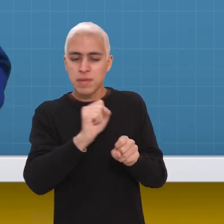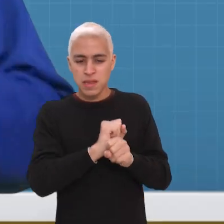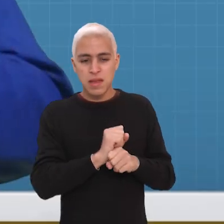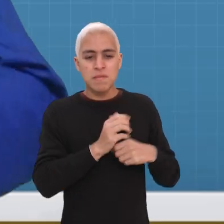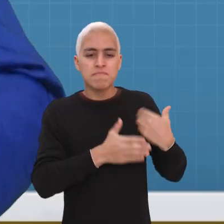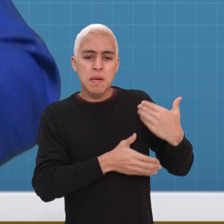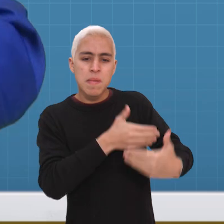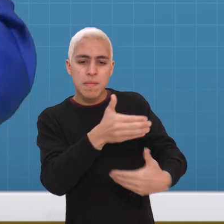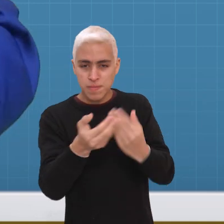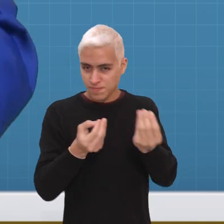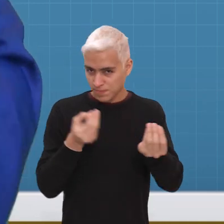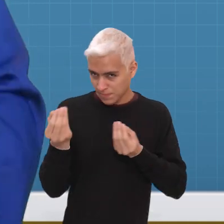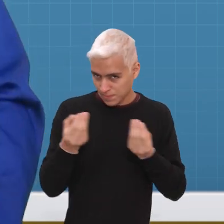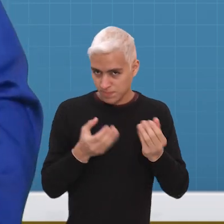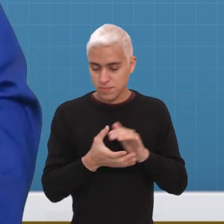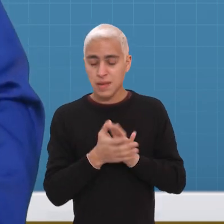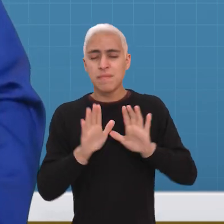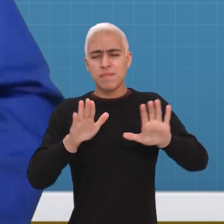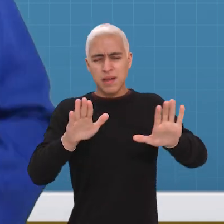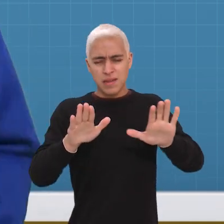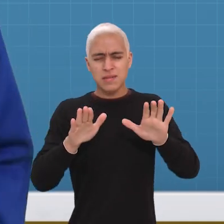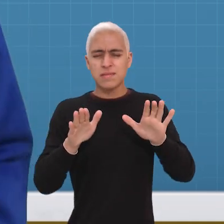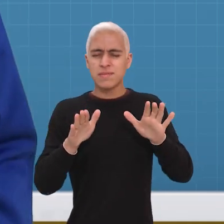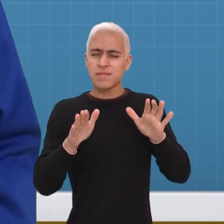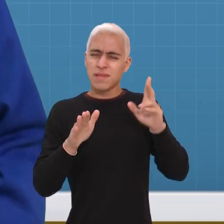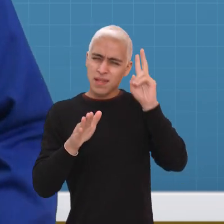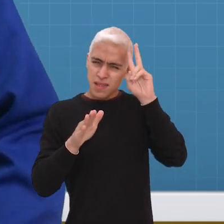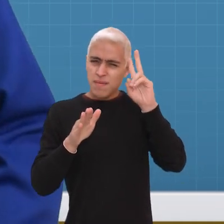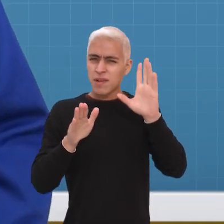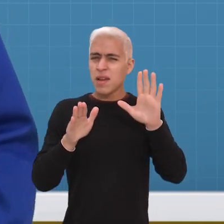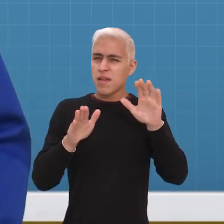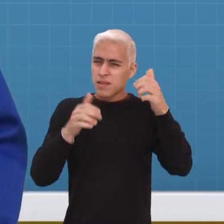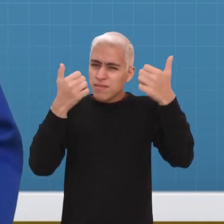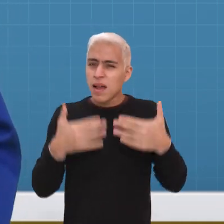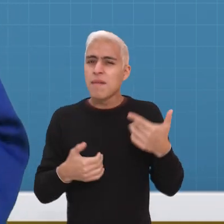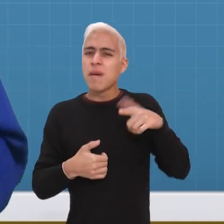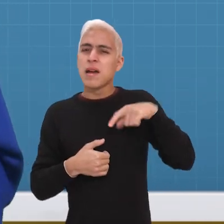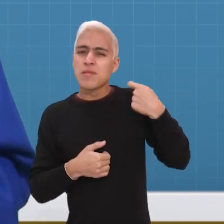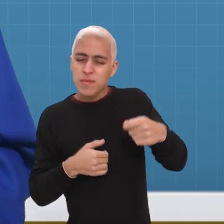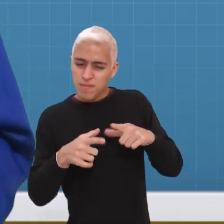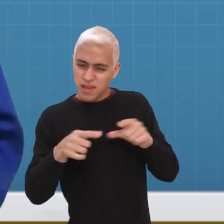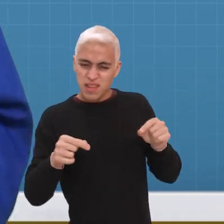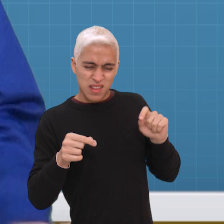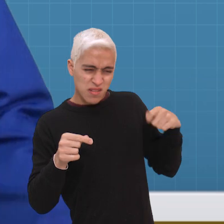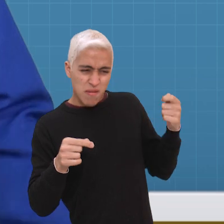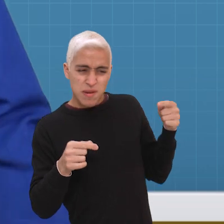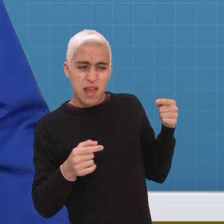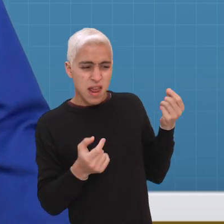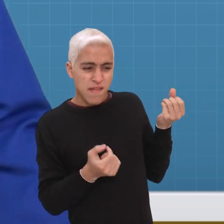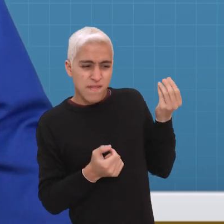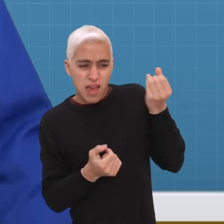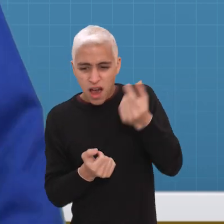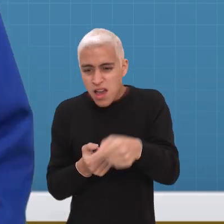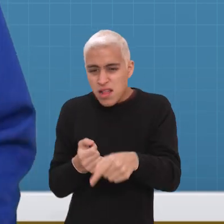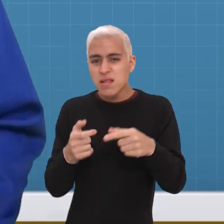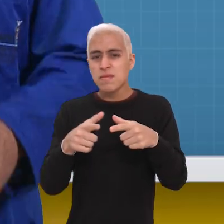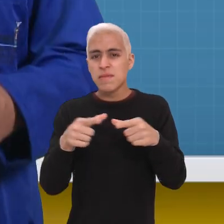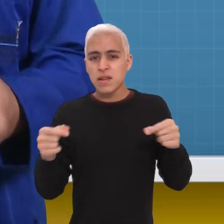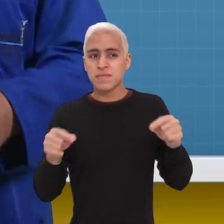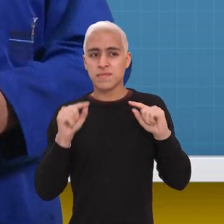ou seja, de quantos em quantos. Mas antes disso eu disse que ia falar um pouquinho mais de Brasília. Vou falar, já que eles estão indo para Brasília,